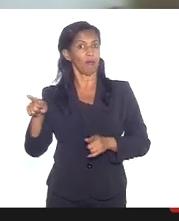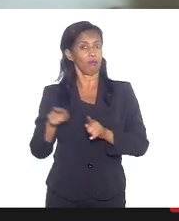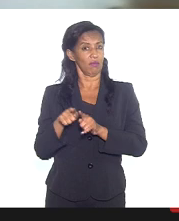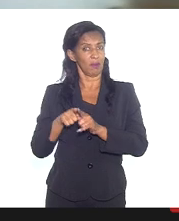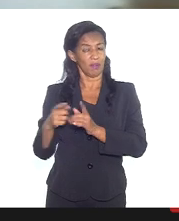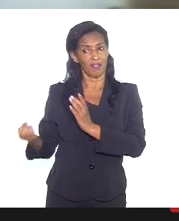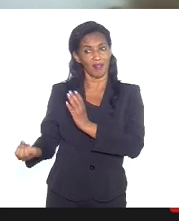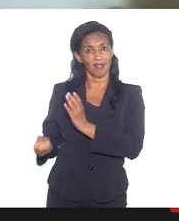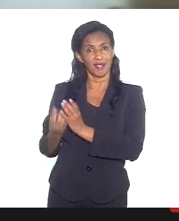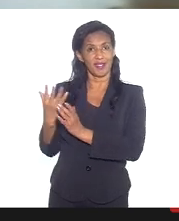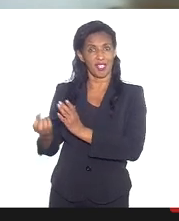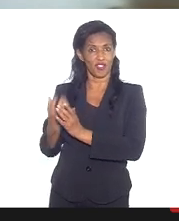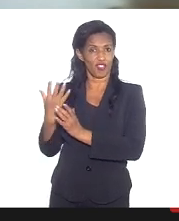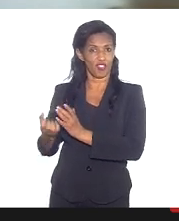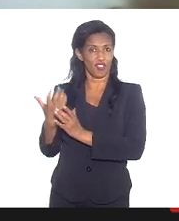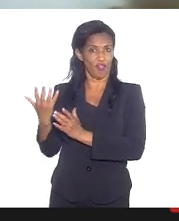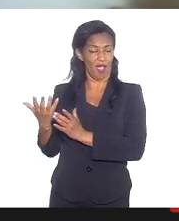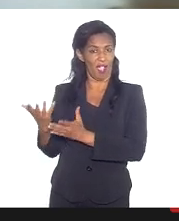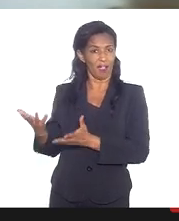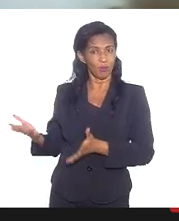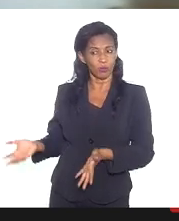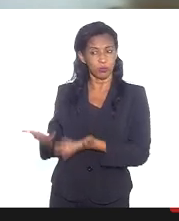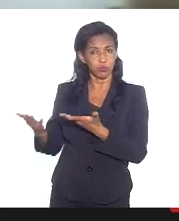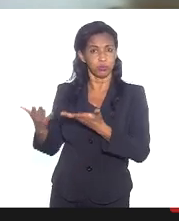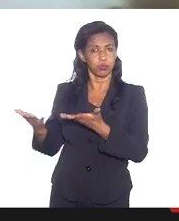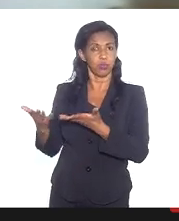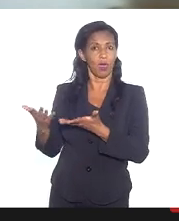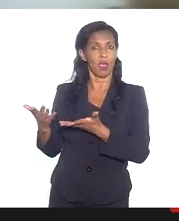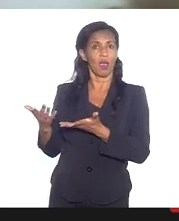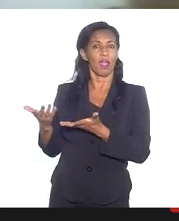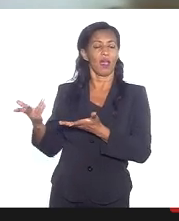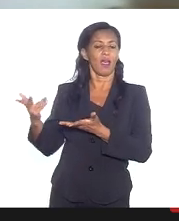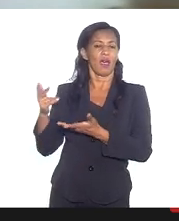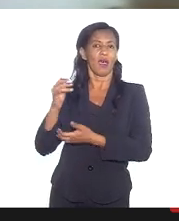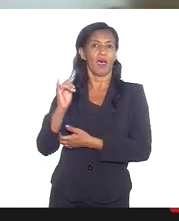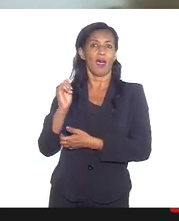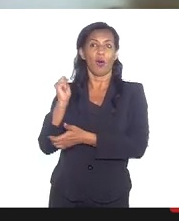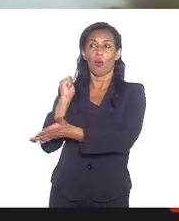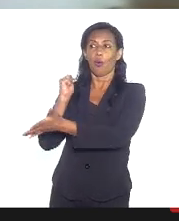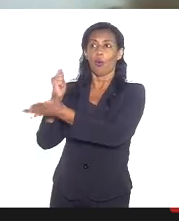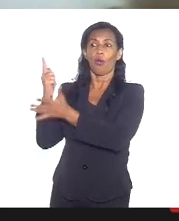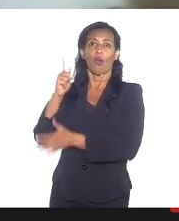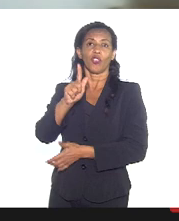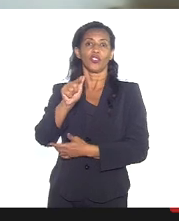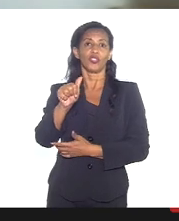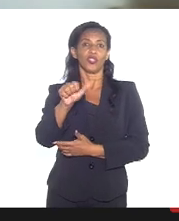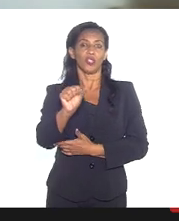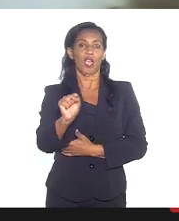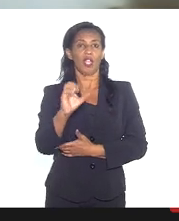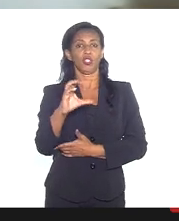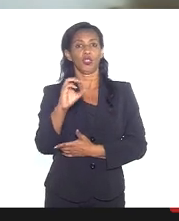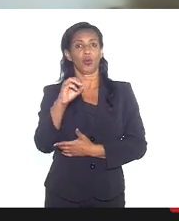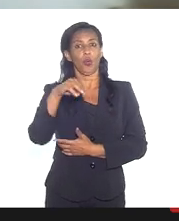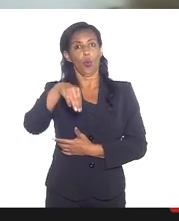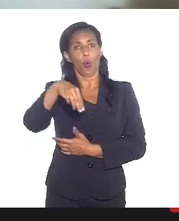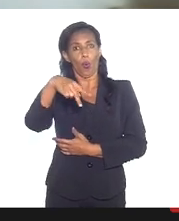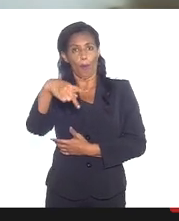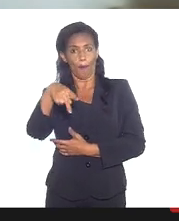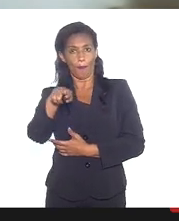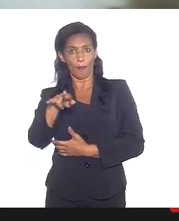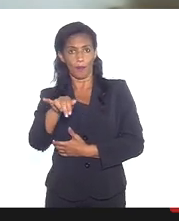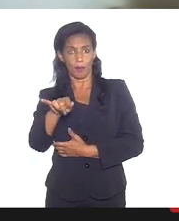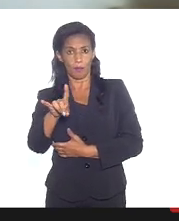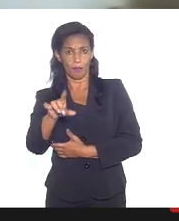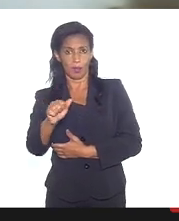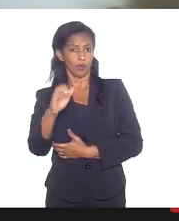a importação de gás comprimido, visto que principalmente